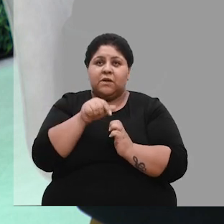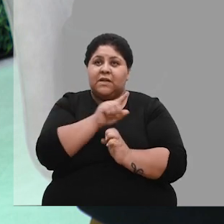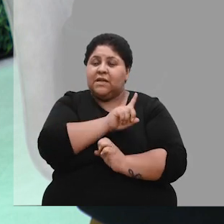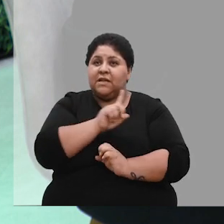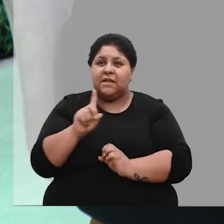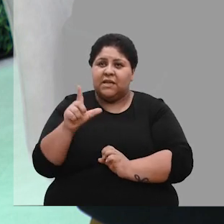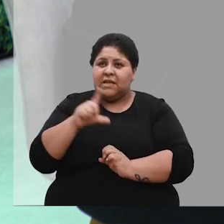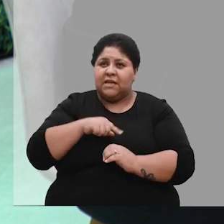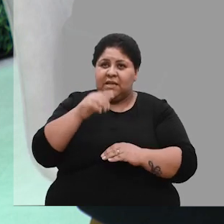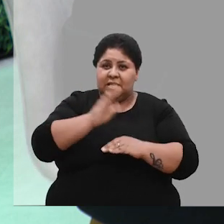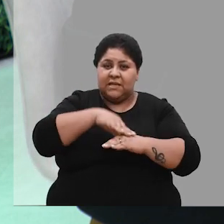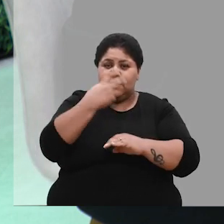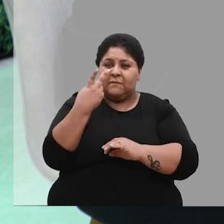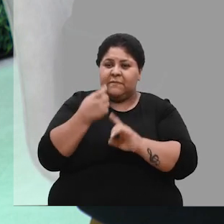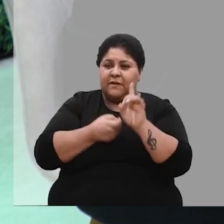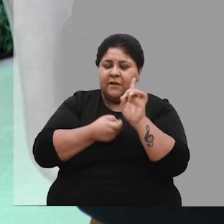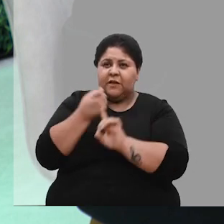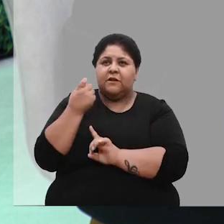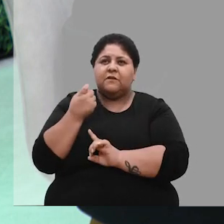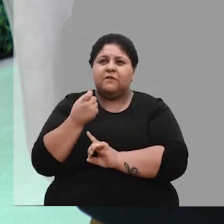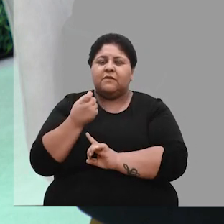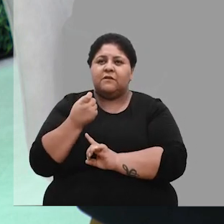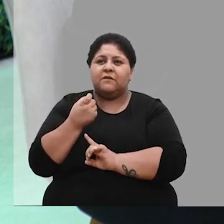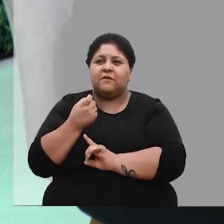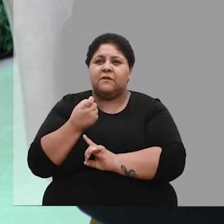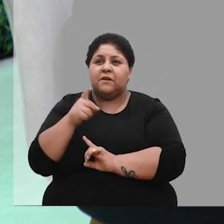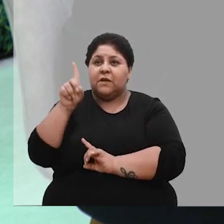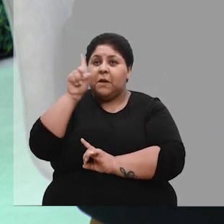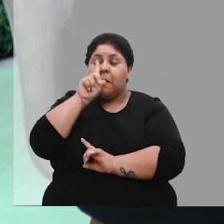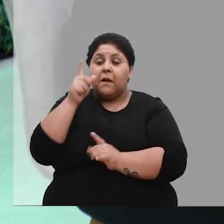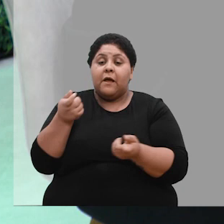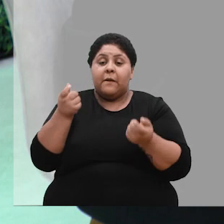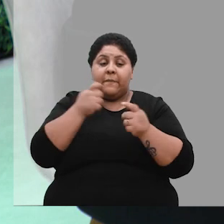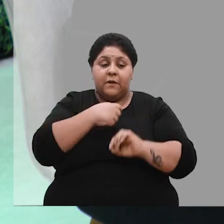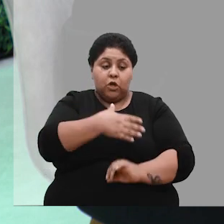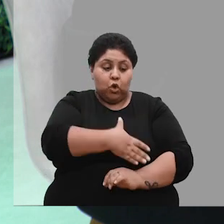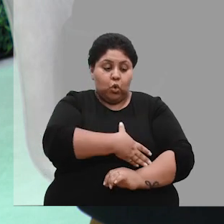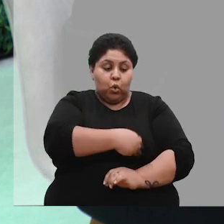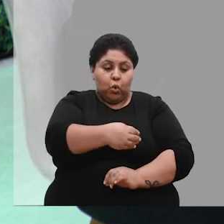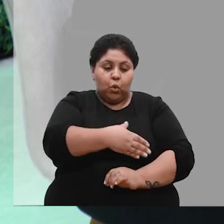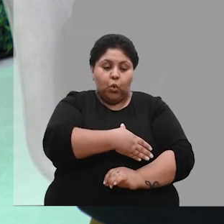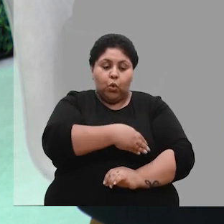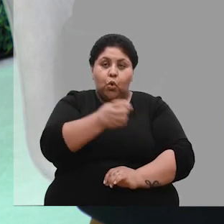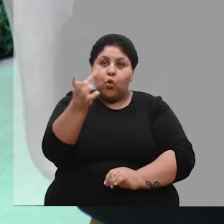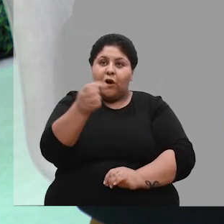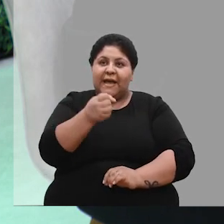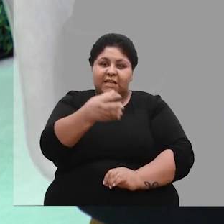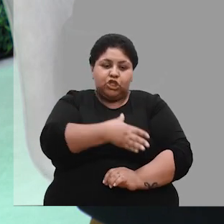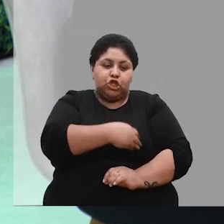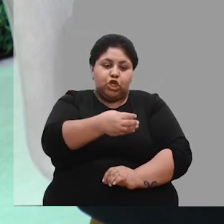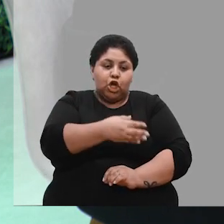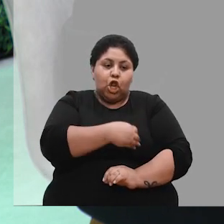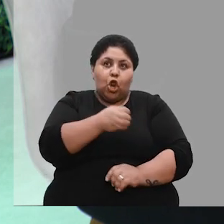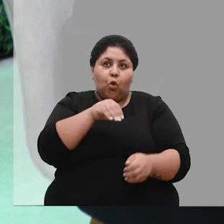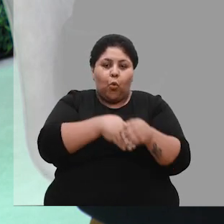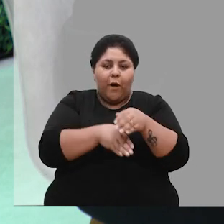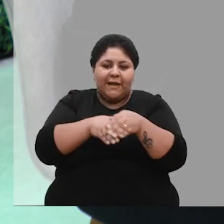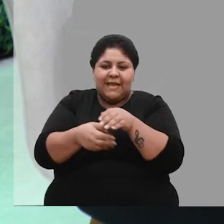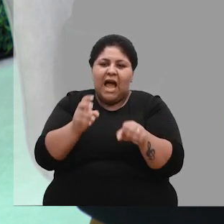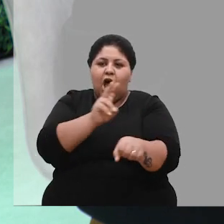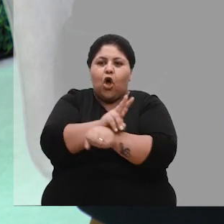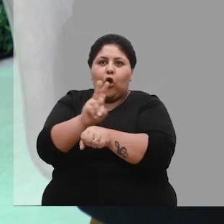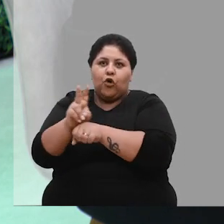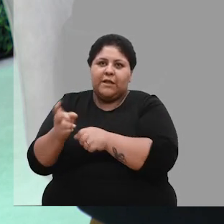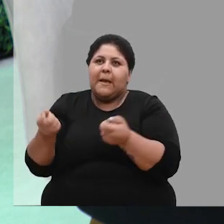meses, e daí as outras empresas que não são, tem mais 2 normal. meses ali que essa mãe precisa tirar o leite, fazer